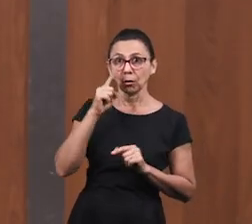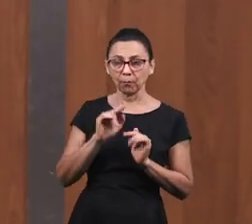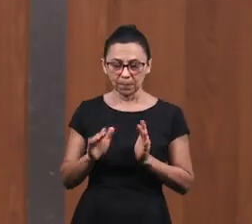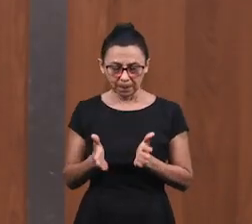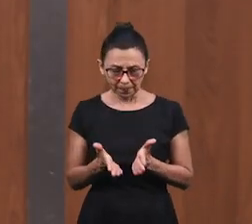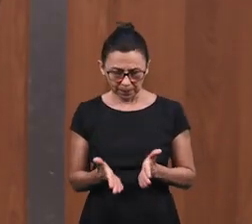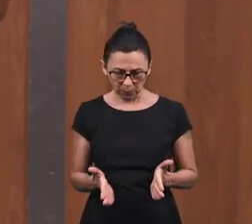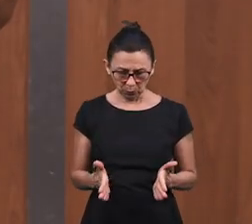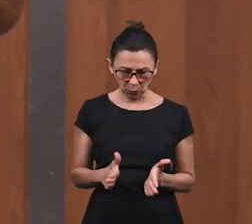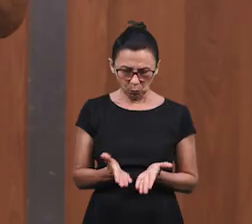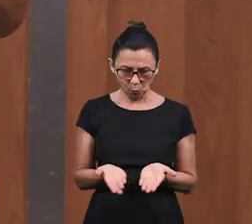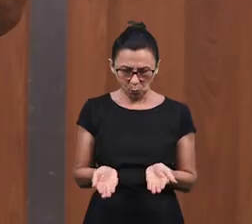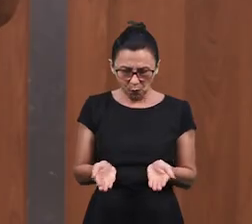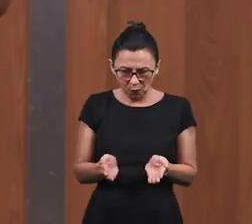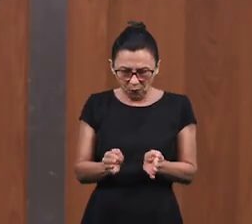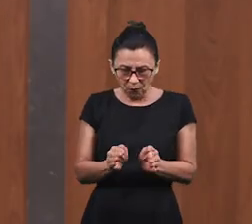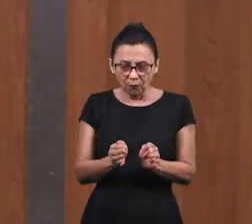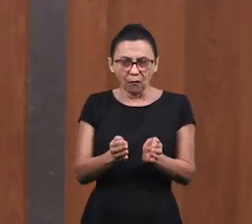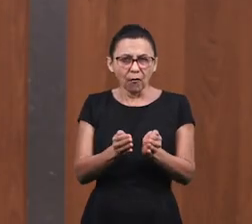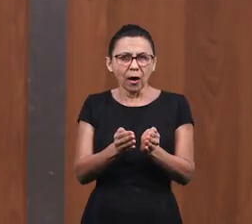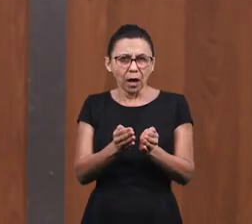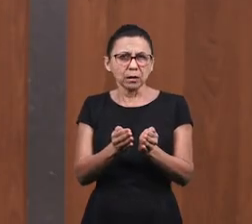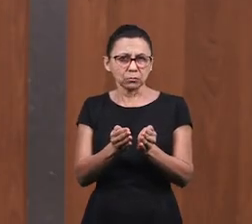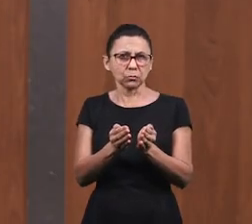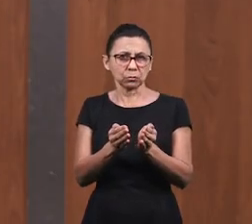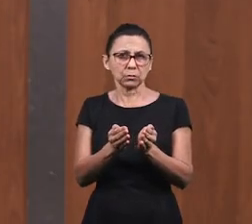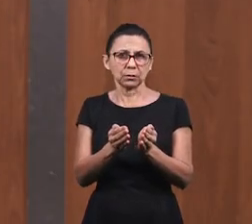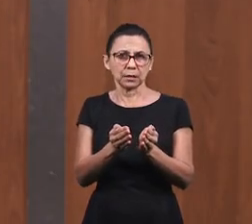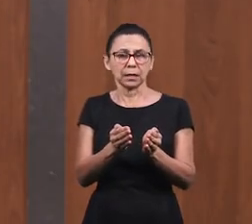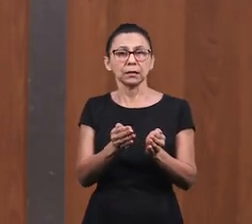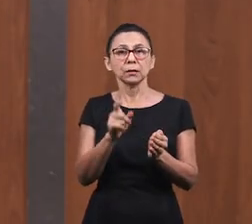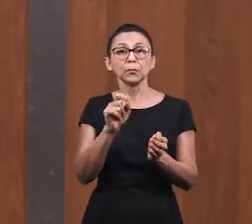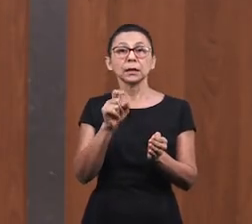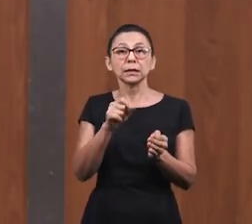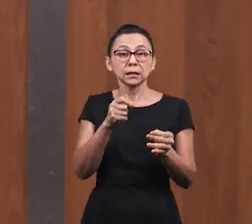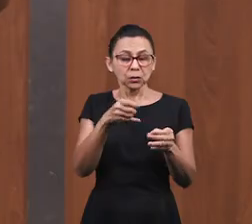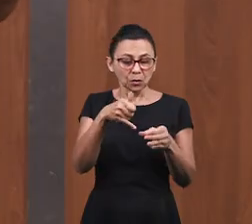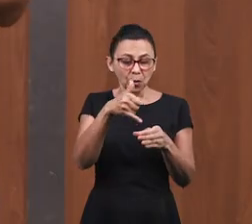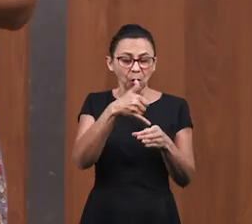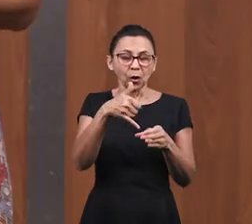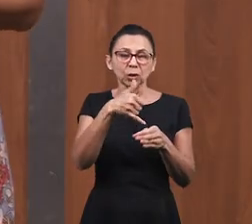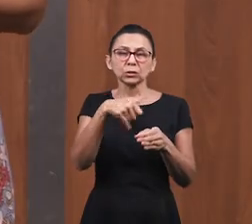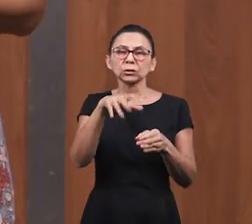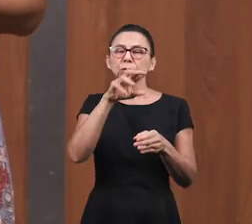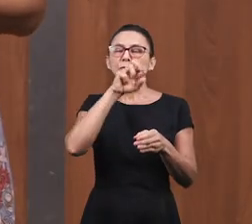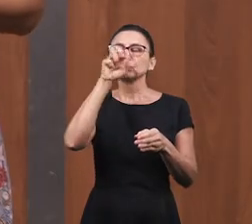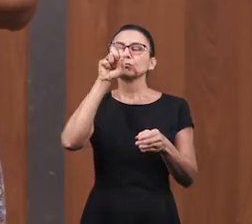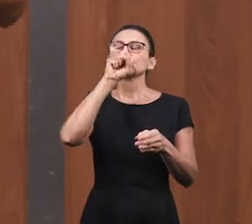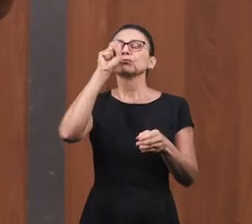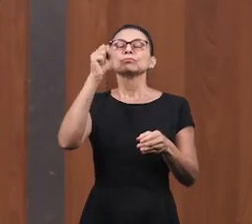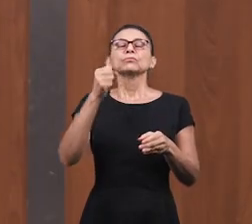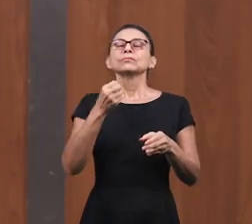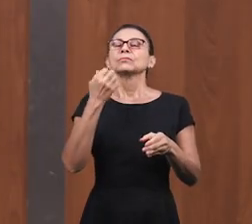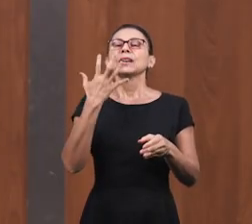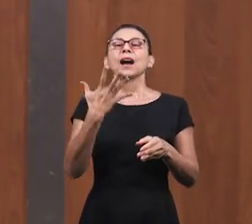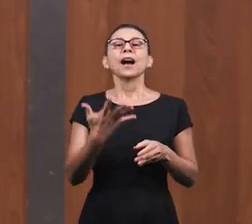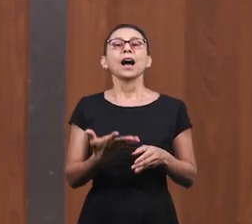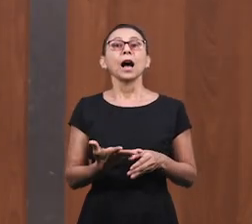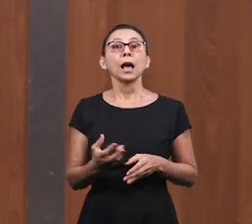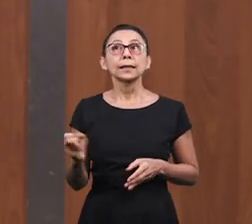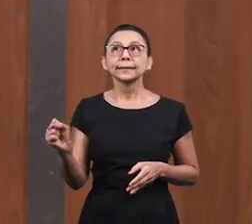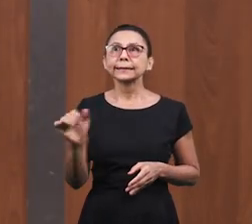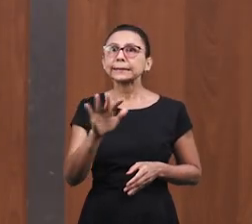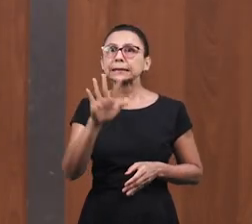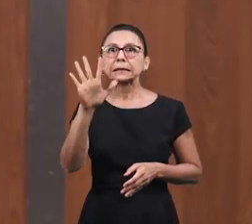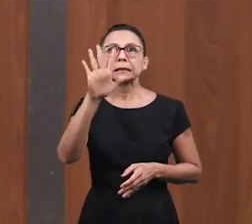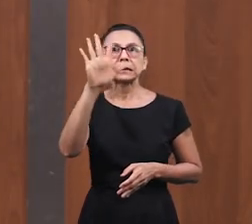cerâmica que continha, ele era usado antigamente para guardar óleos perfumados, e esses óleos eram